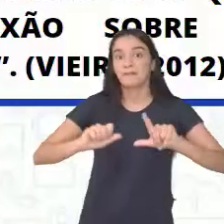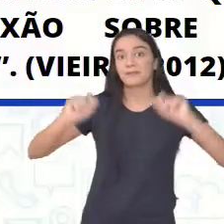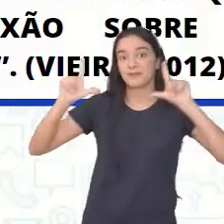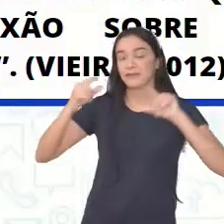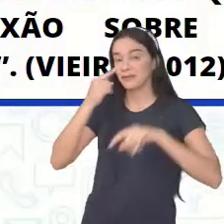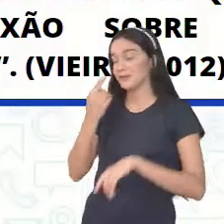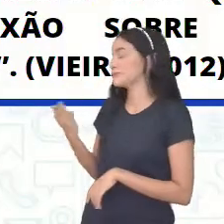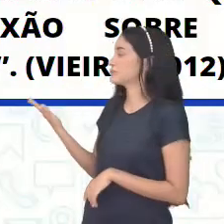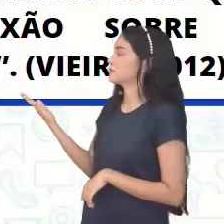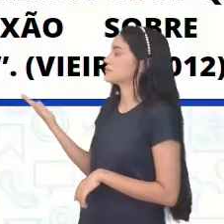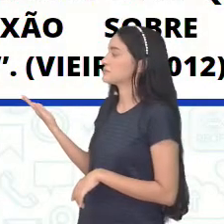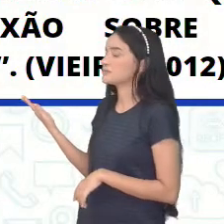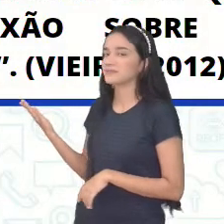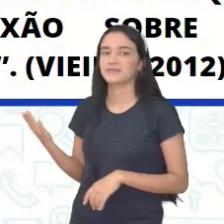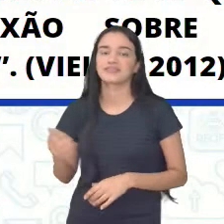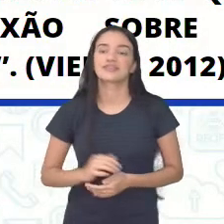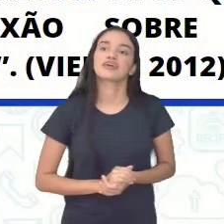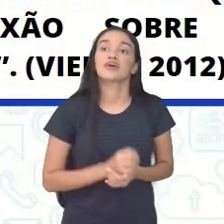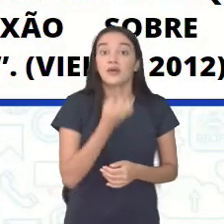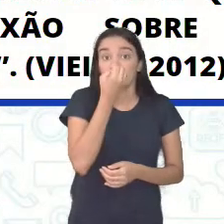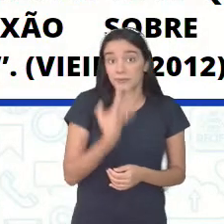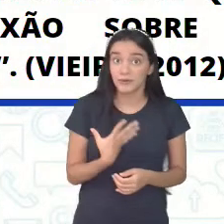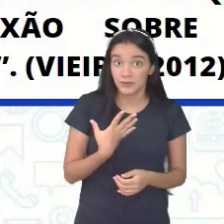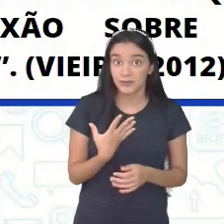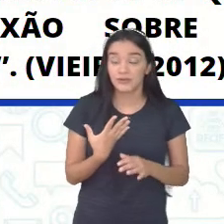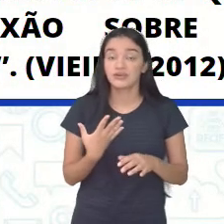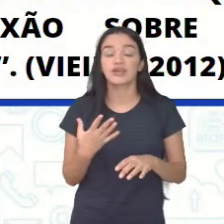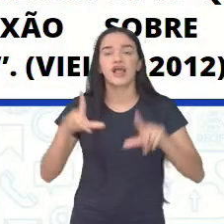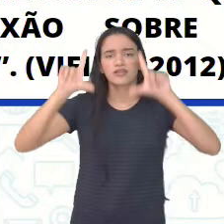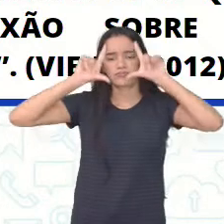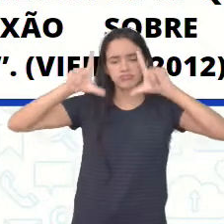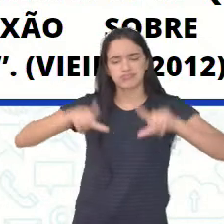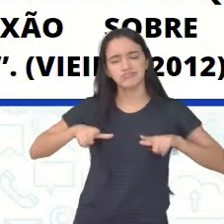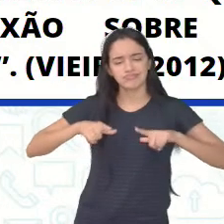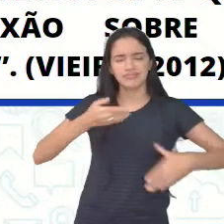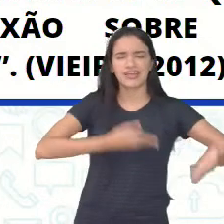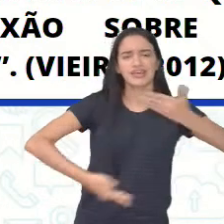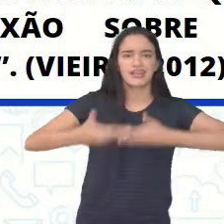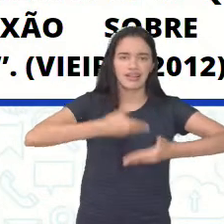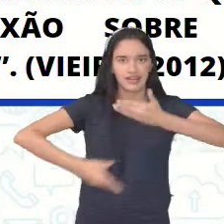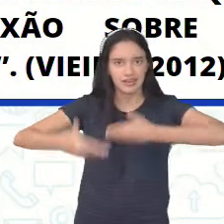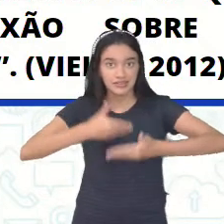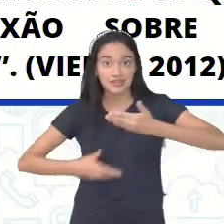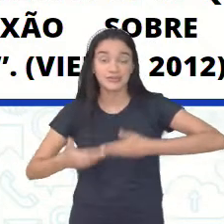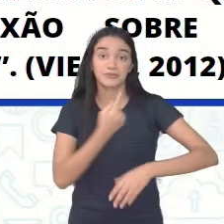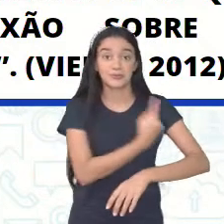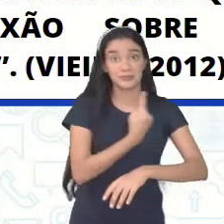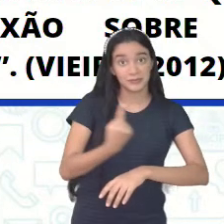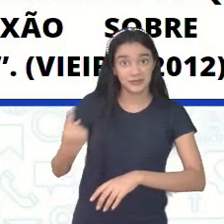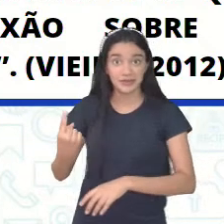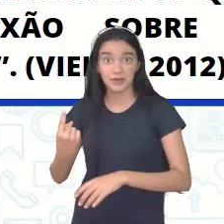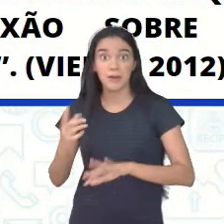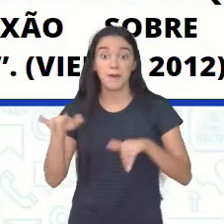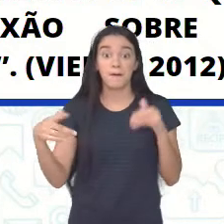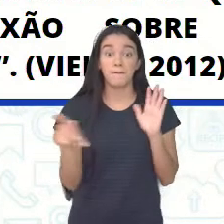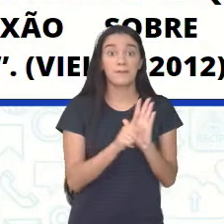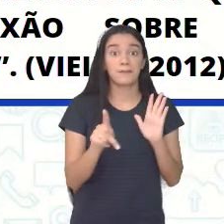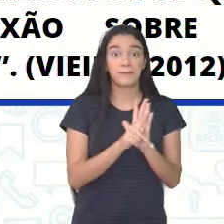fotografia, isso começou a ser questionado e os artistas começaram a brincar um pouco mais. Aí vocês estão vendo nas imagens retratos